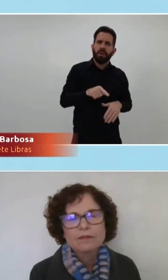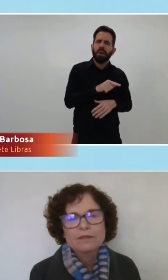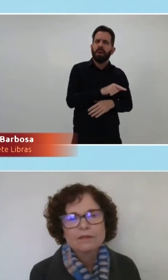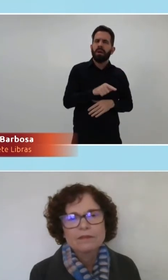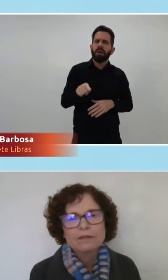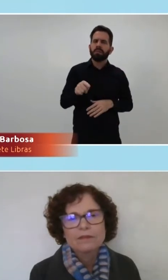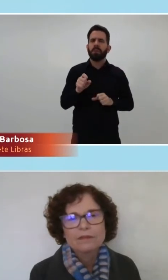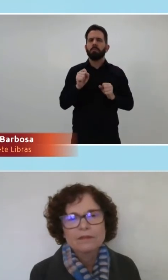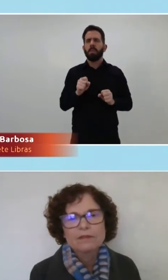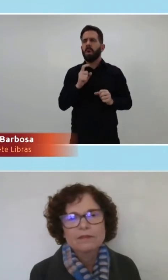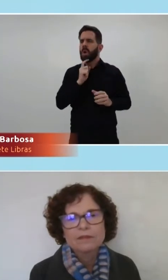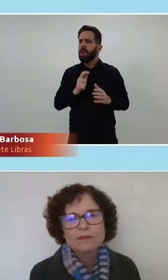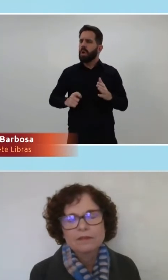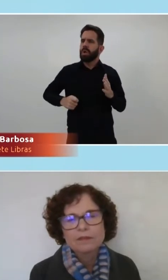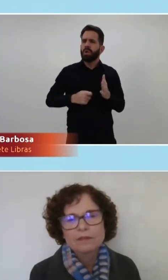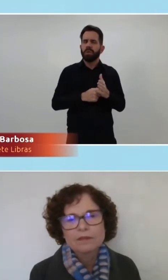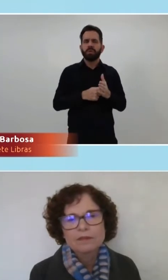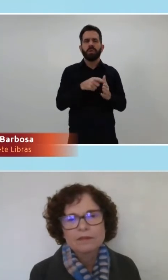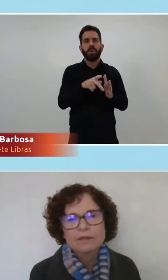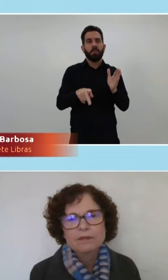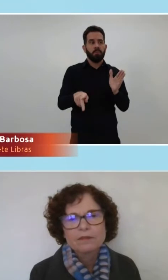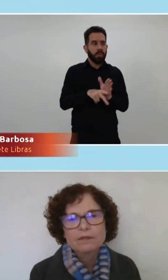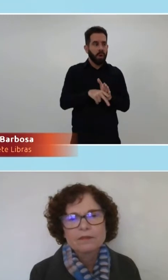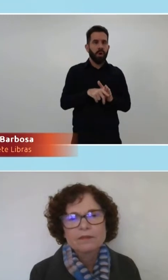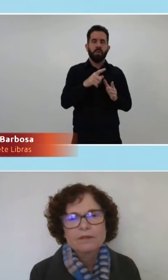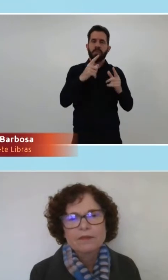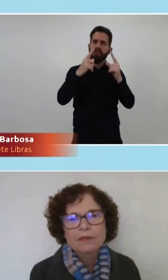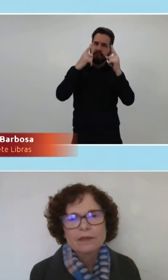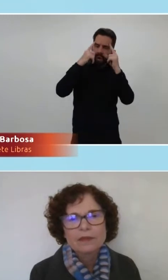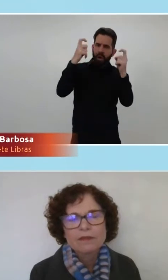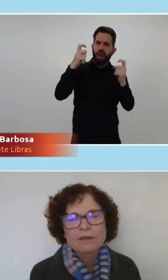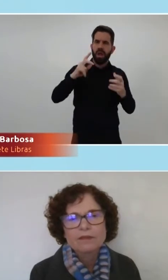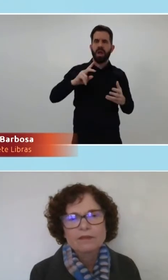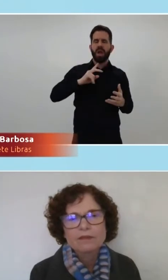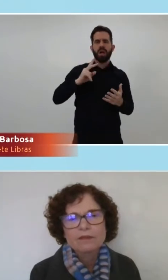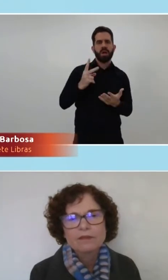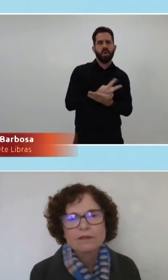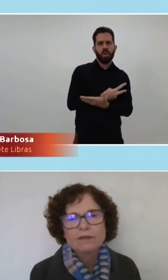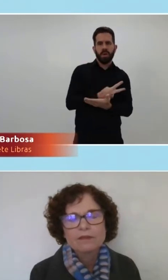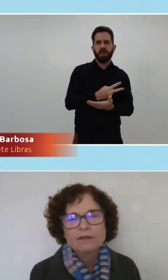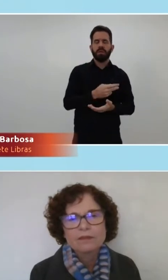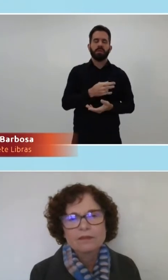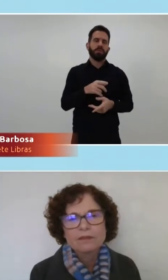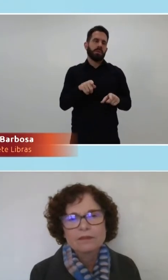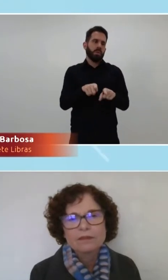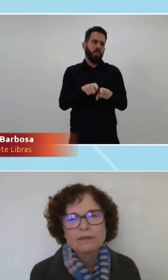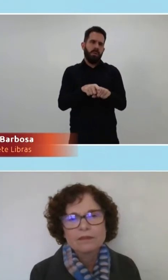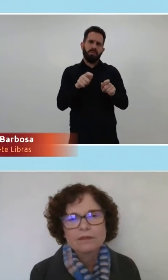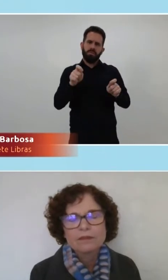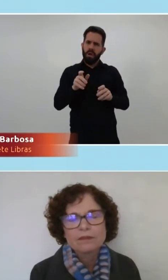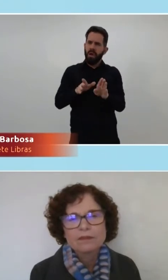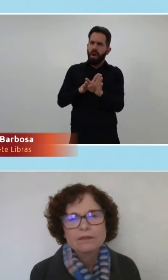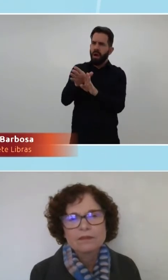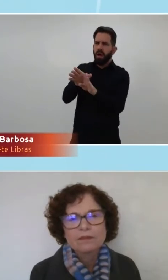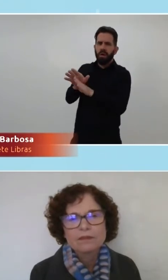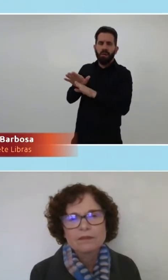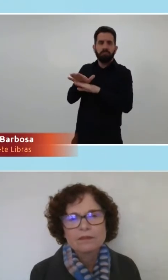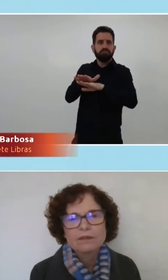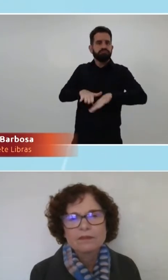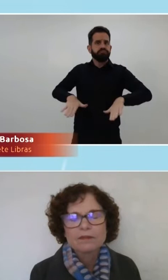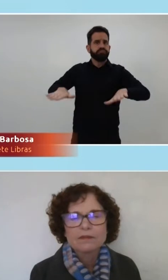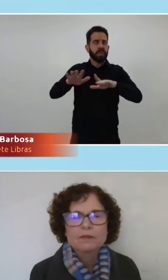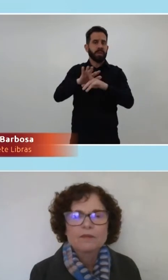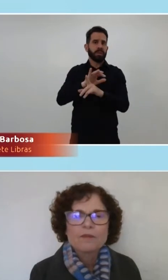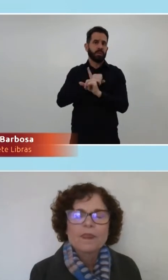indicar algum tipo de violência que ela esteja sendo submetida, dá para a gente tentar orientar aí a sociedade para como identificar e como denunciar